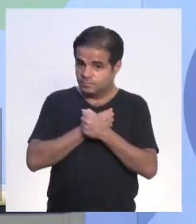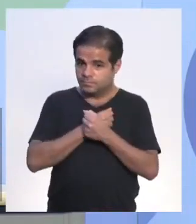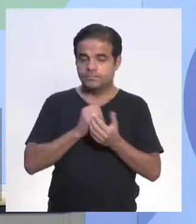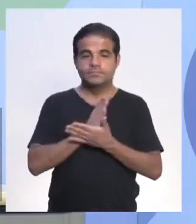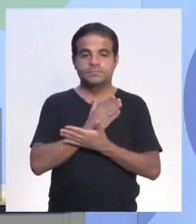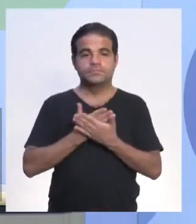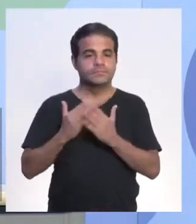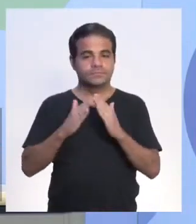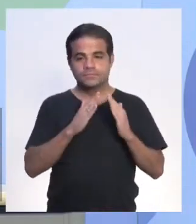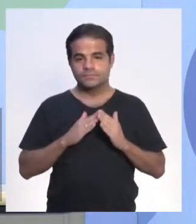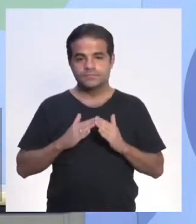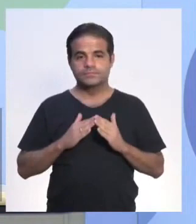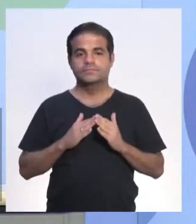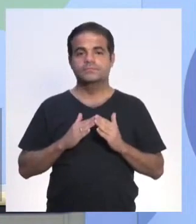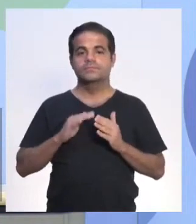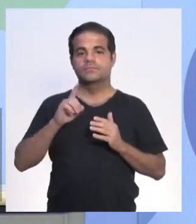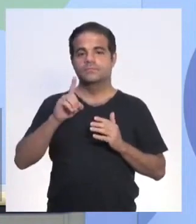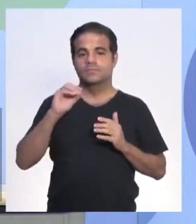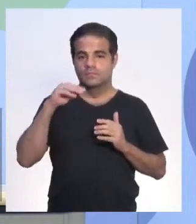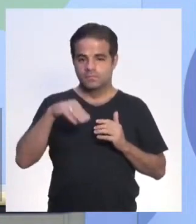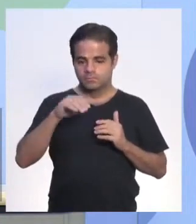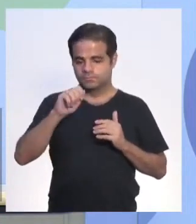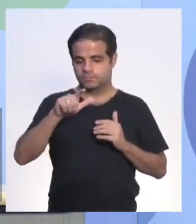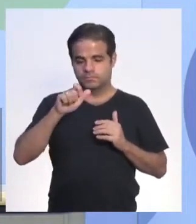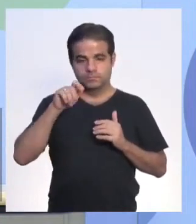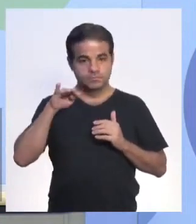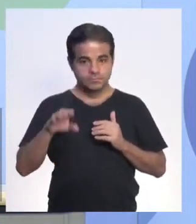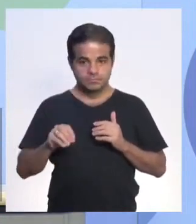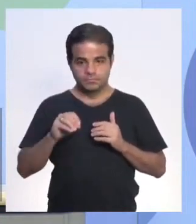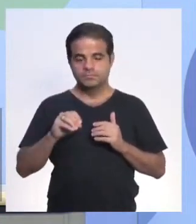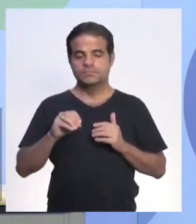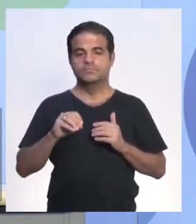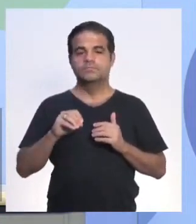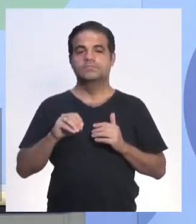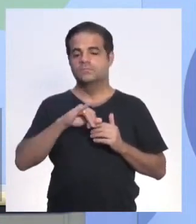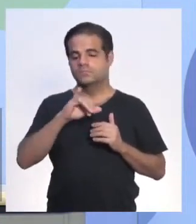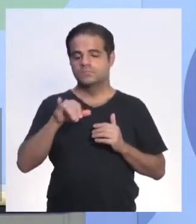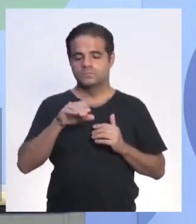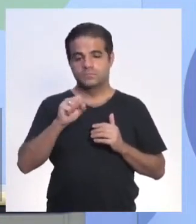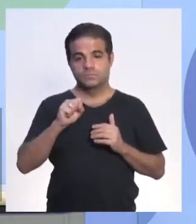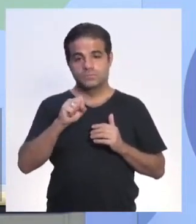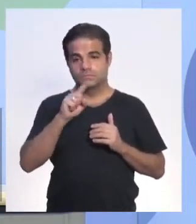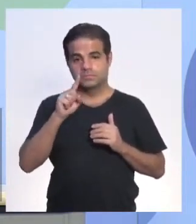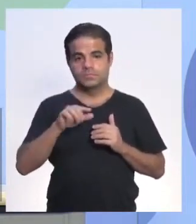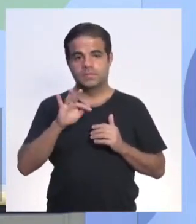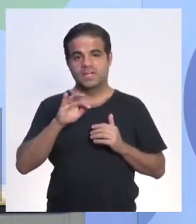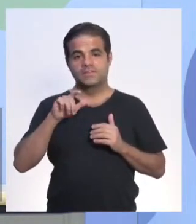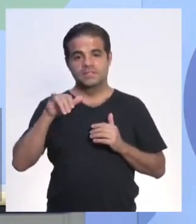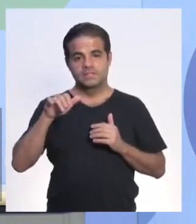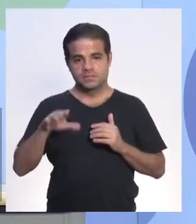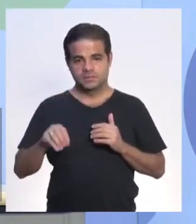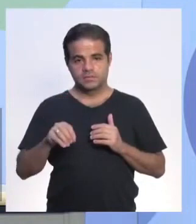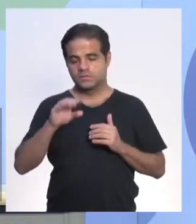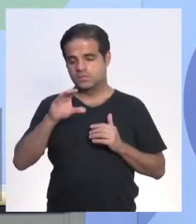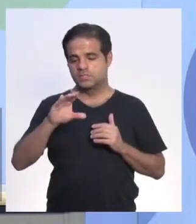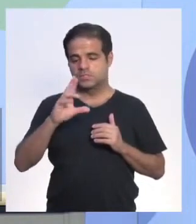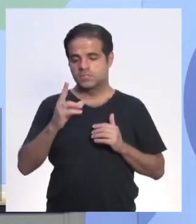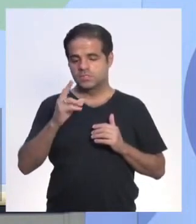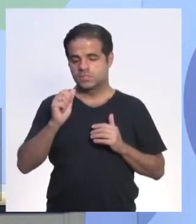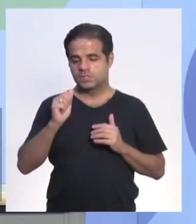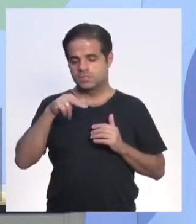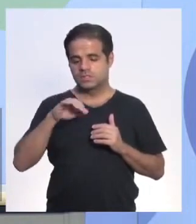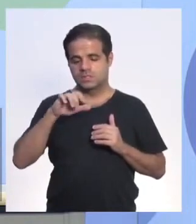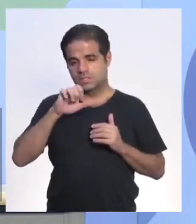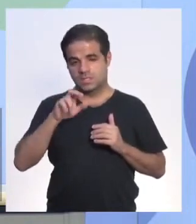escolas. Escola Dom Alberto José Gonçalves, Escola José Feliciano, Escola Chanceler Raul